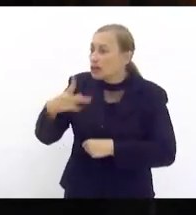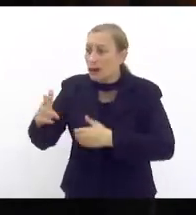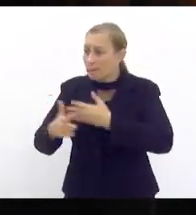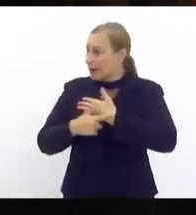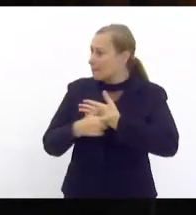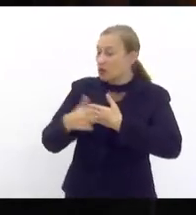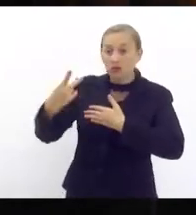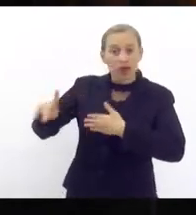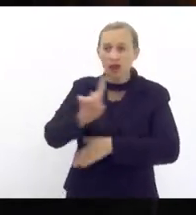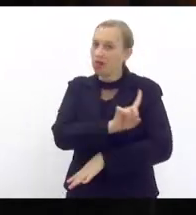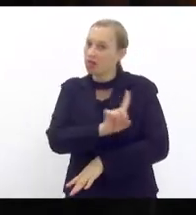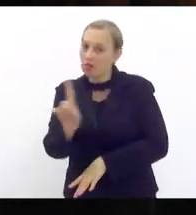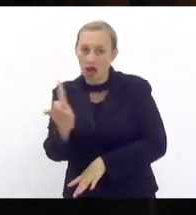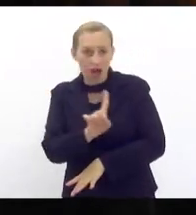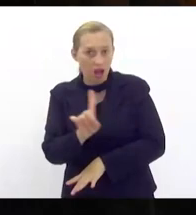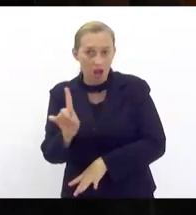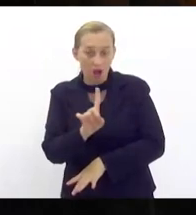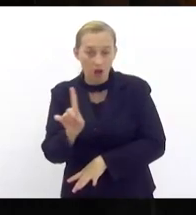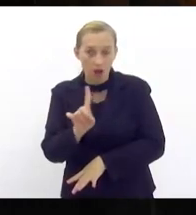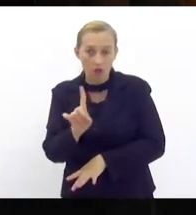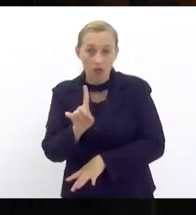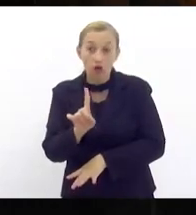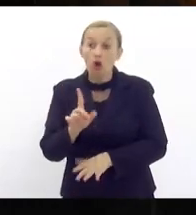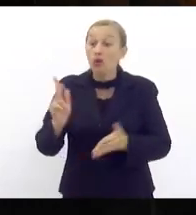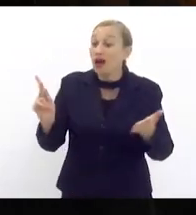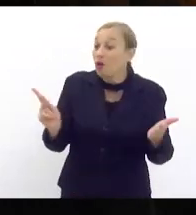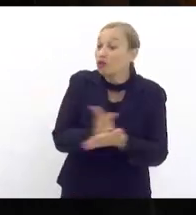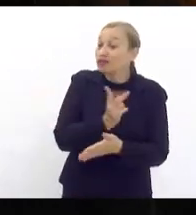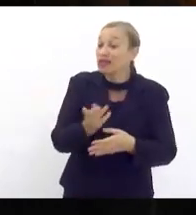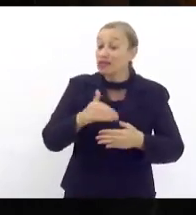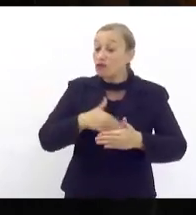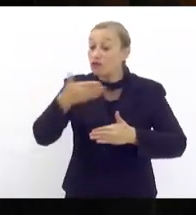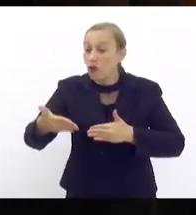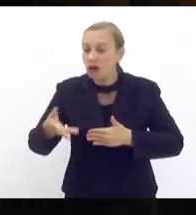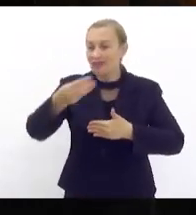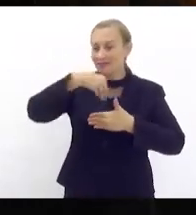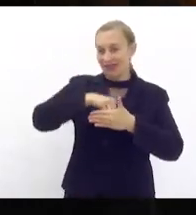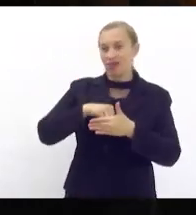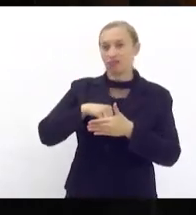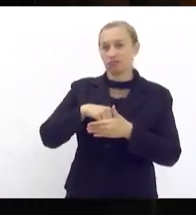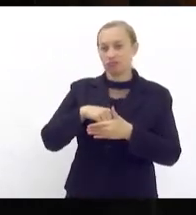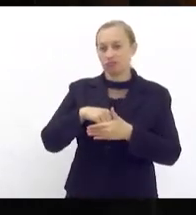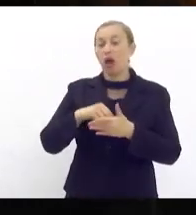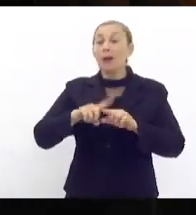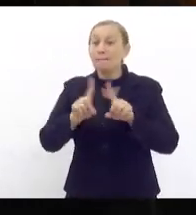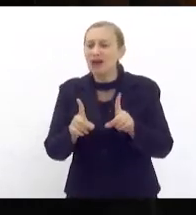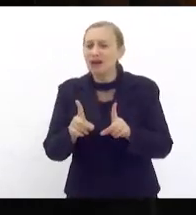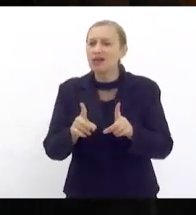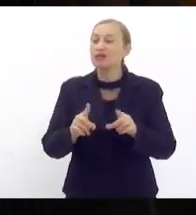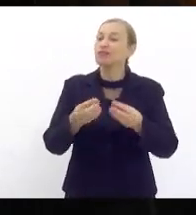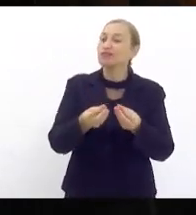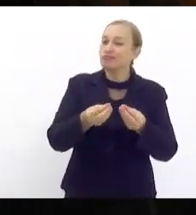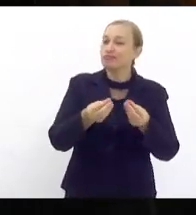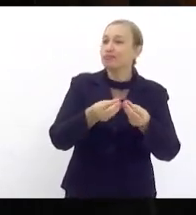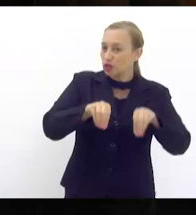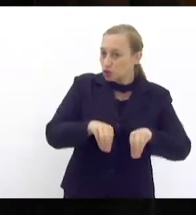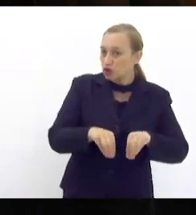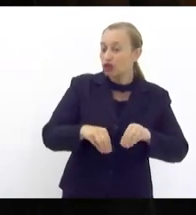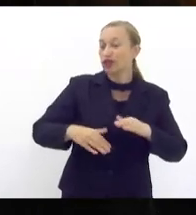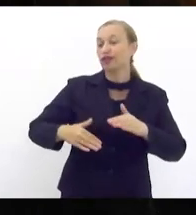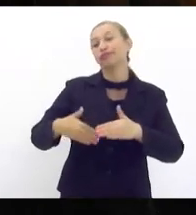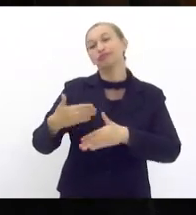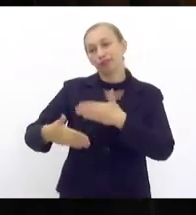com relação aquilo que acontece externamente mas é evidente que afeta o processo pedagógico